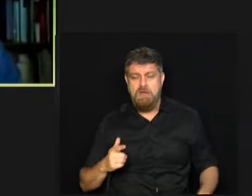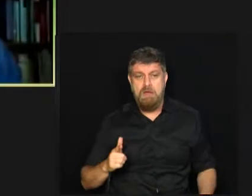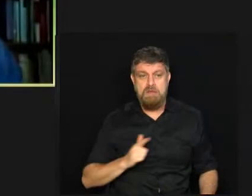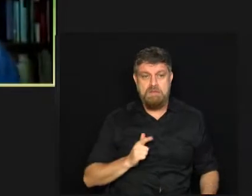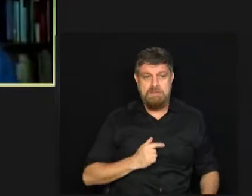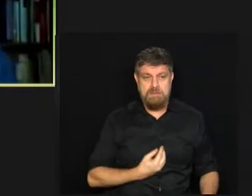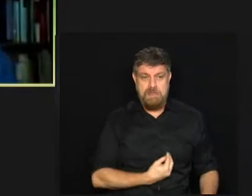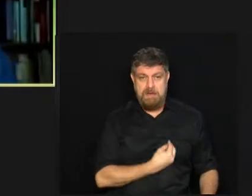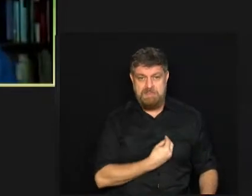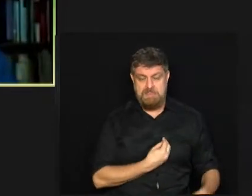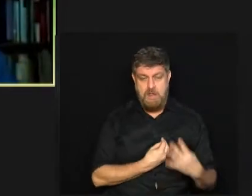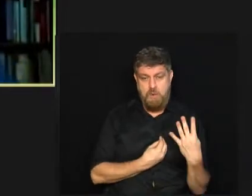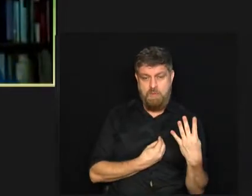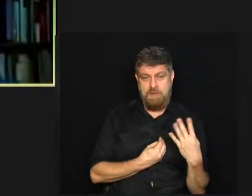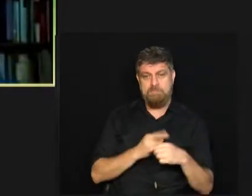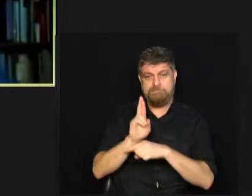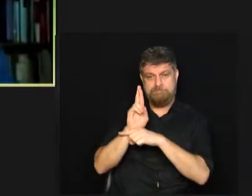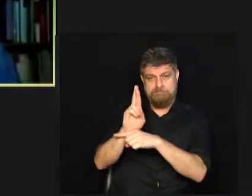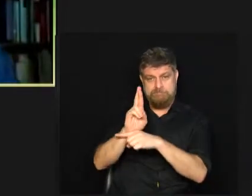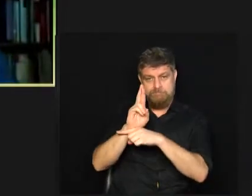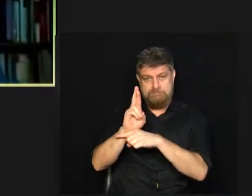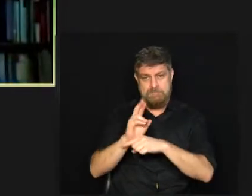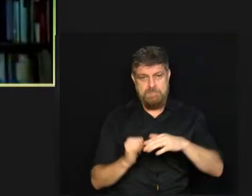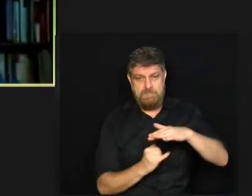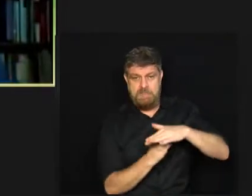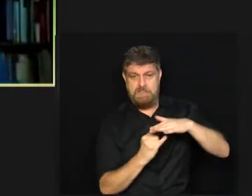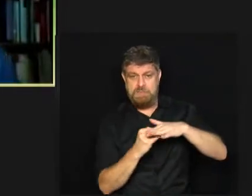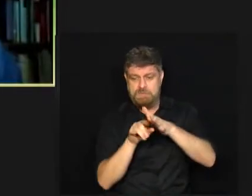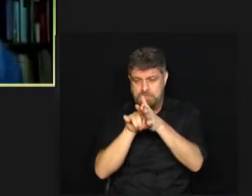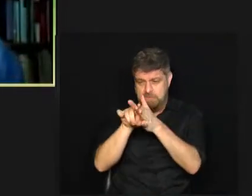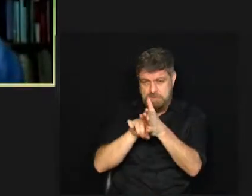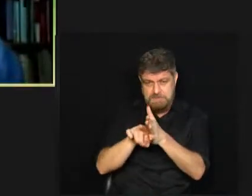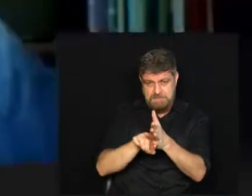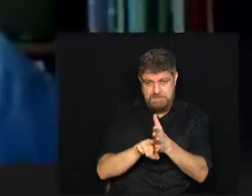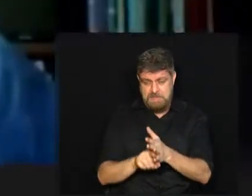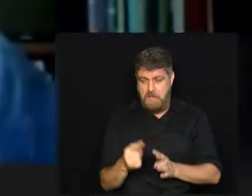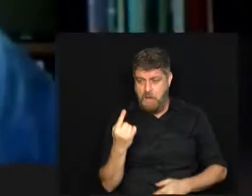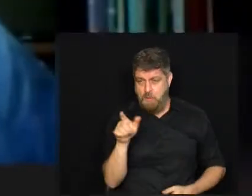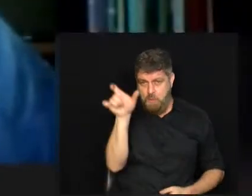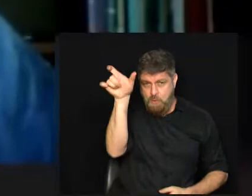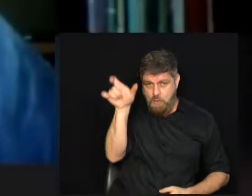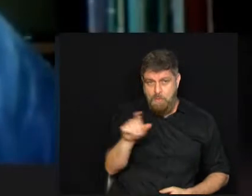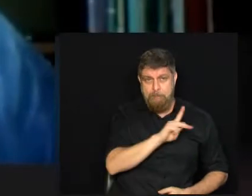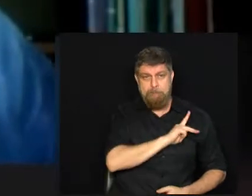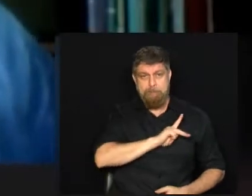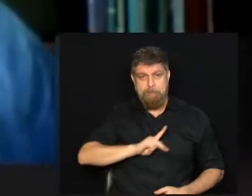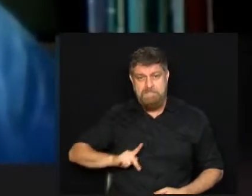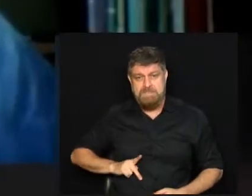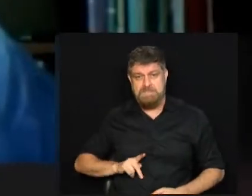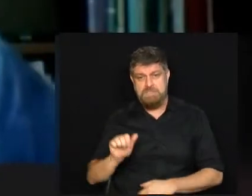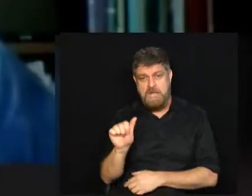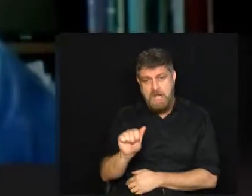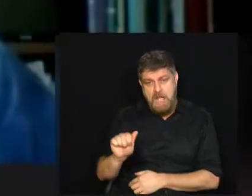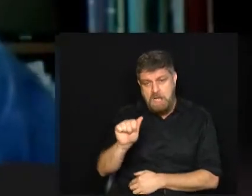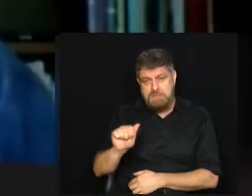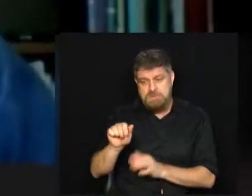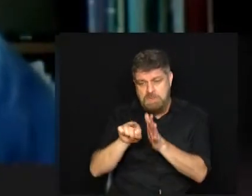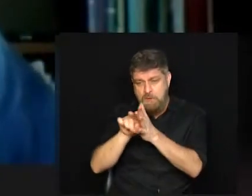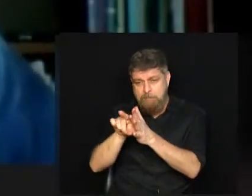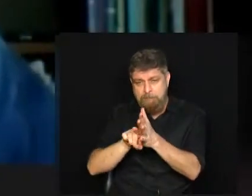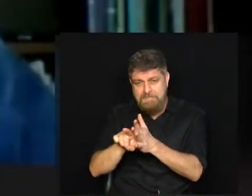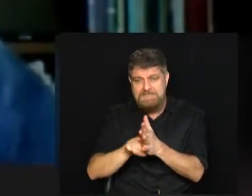ato, 4 representantes de institutos de pesquisa. Um deles, o presidente da Associação dos